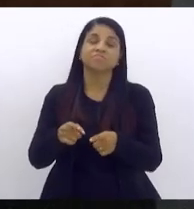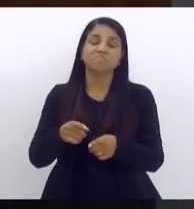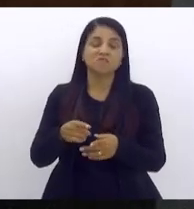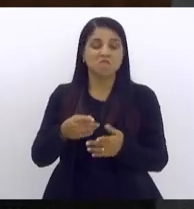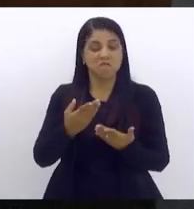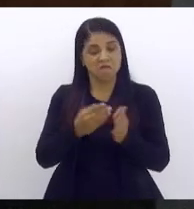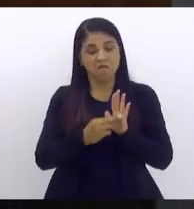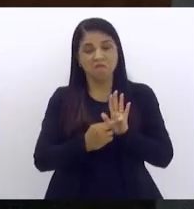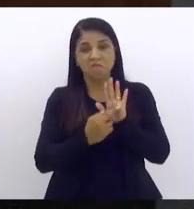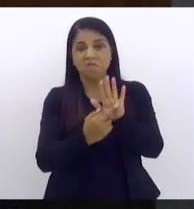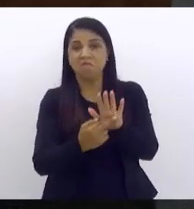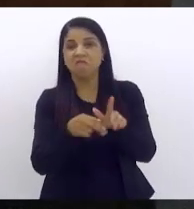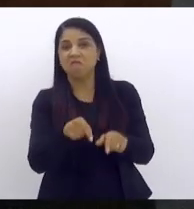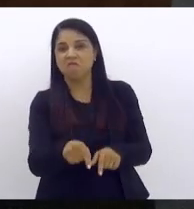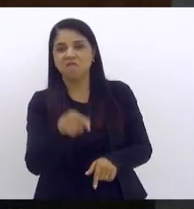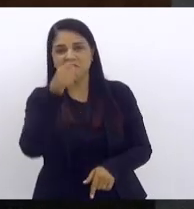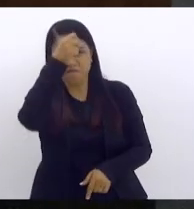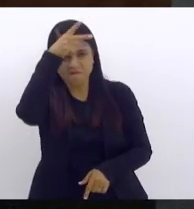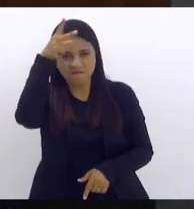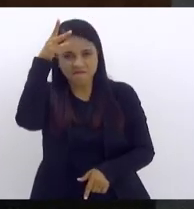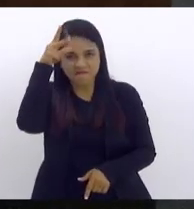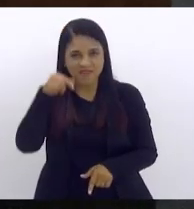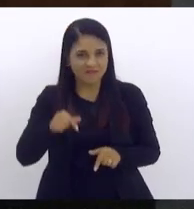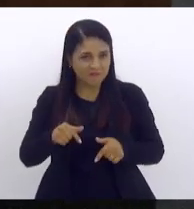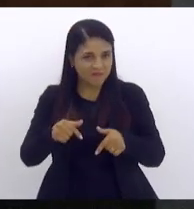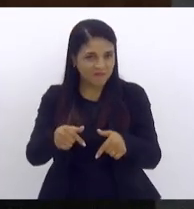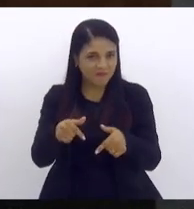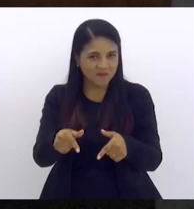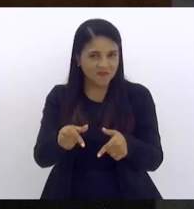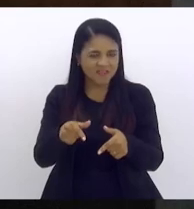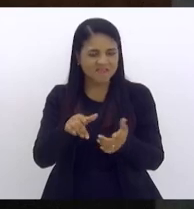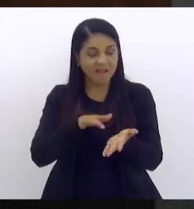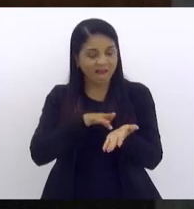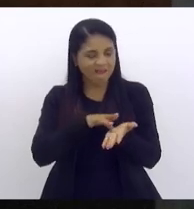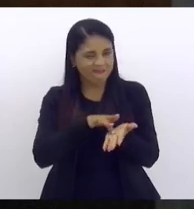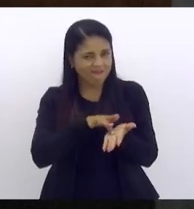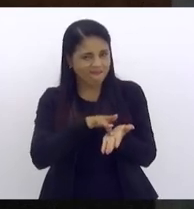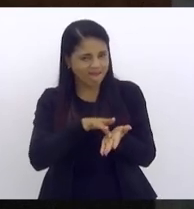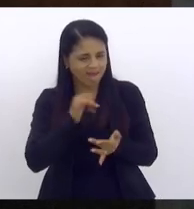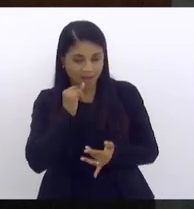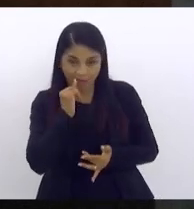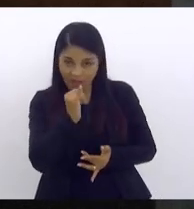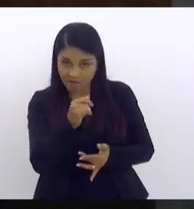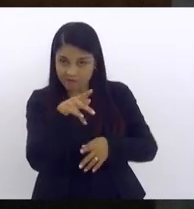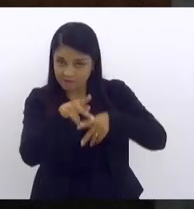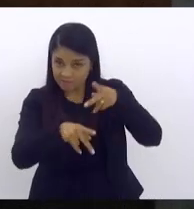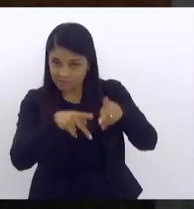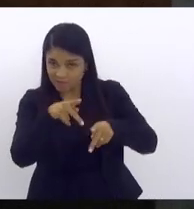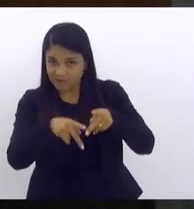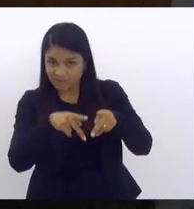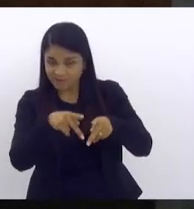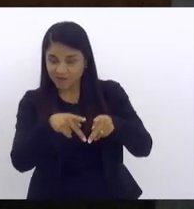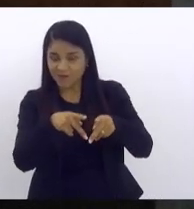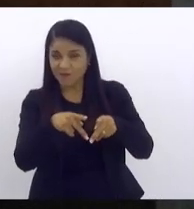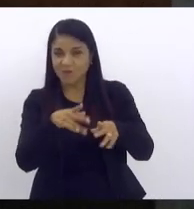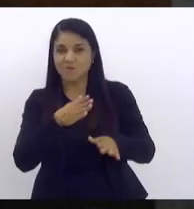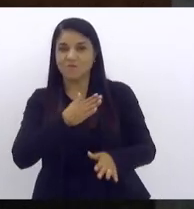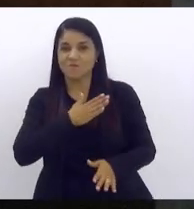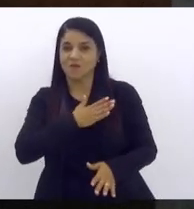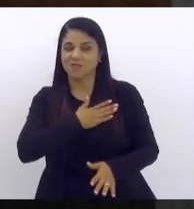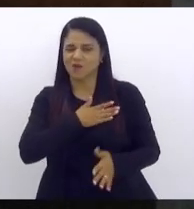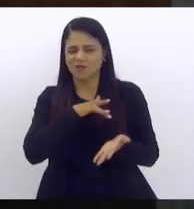gesto, eu quero avisar aqui a população, ele está se travestindo de patriota para tentar